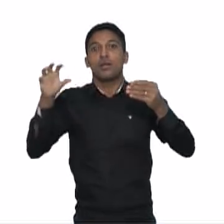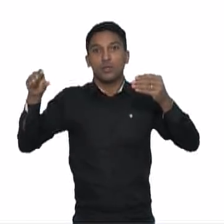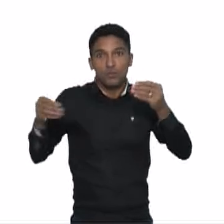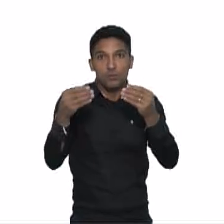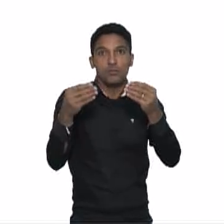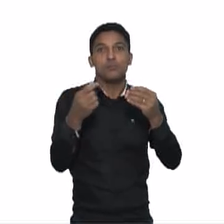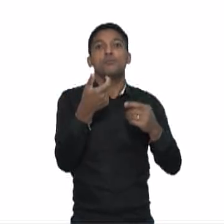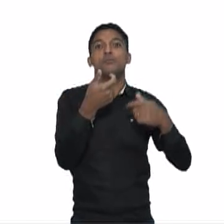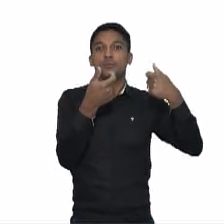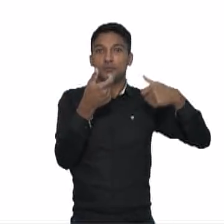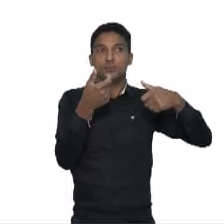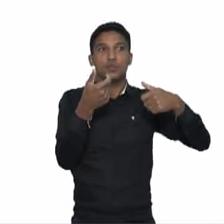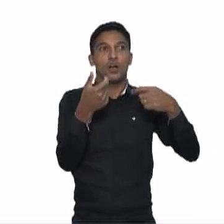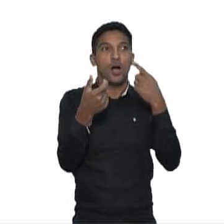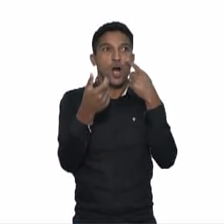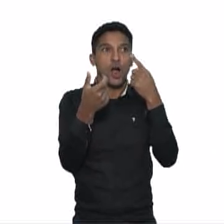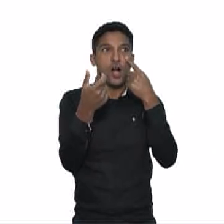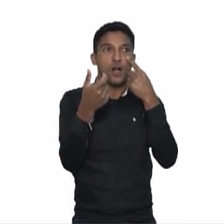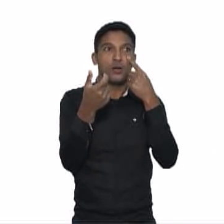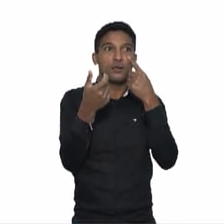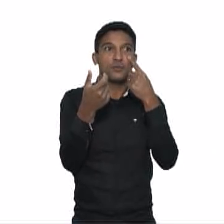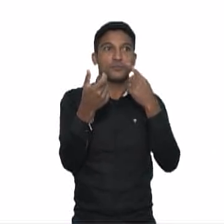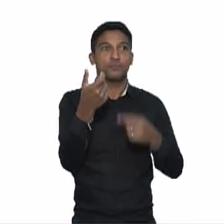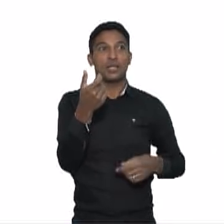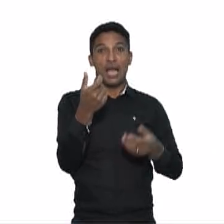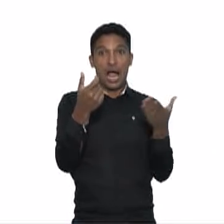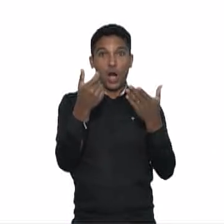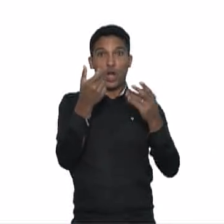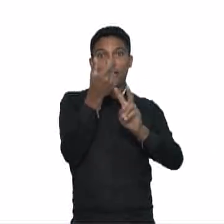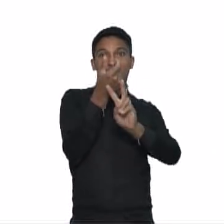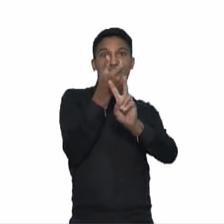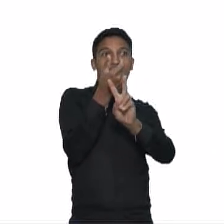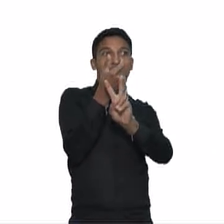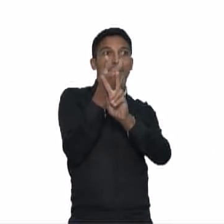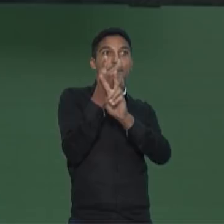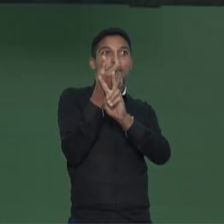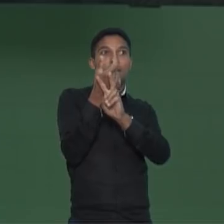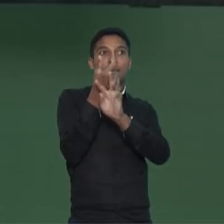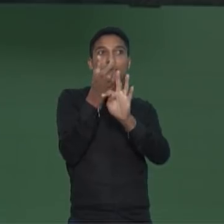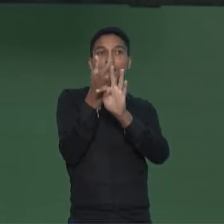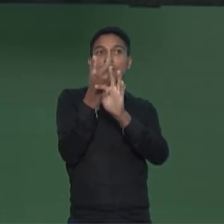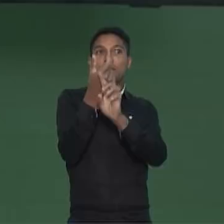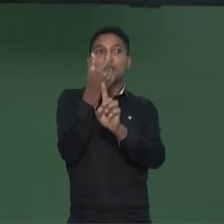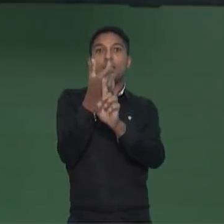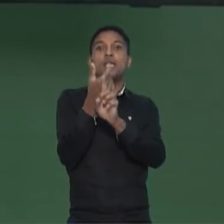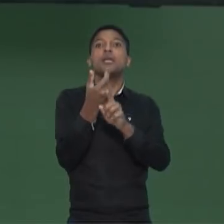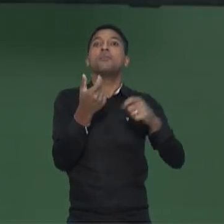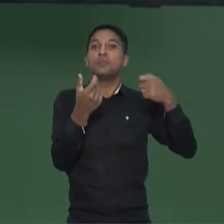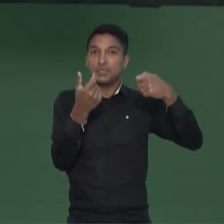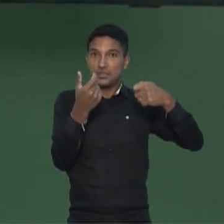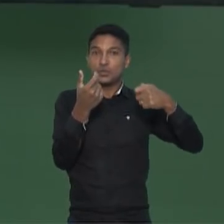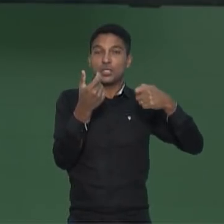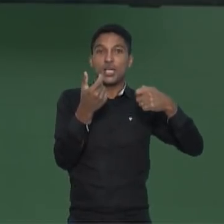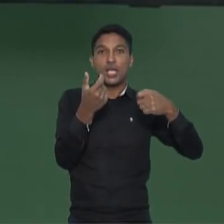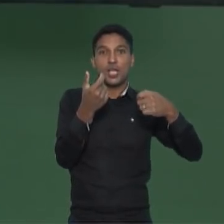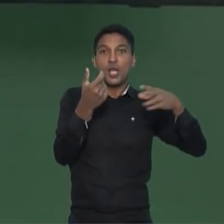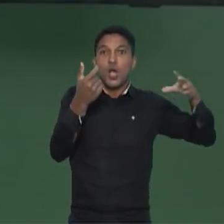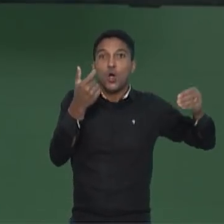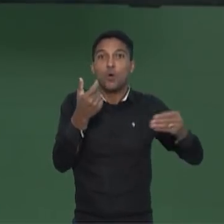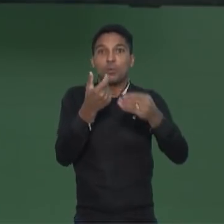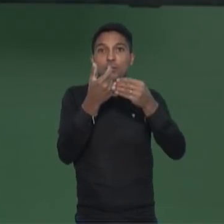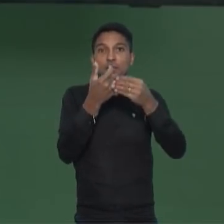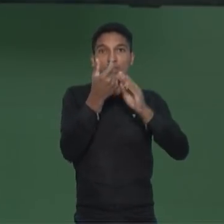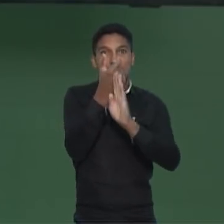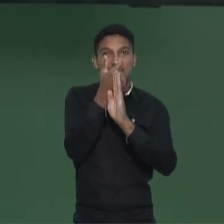verbo transitivo direto, ele pede um objeto direto. O que é um objeto direto mesmo? Um complemento